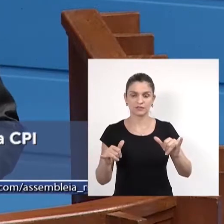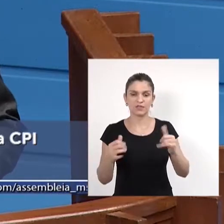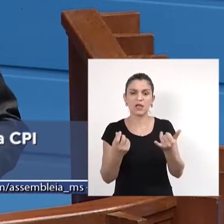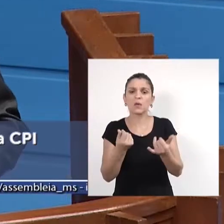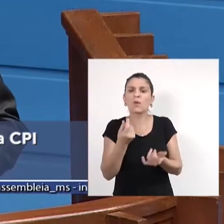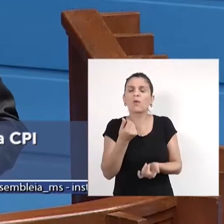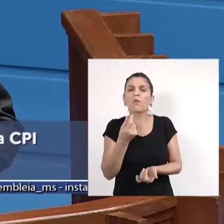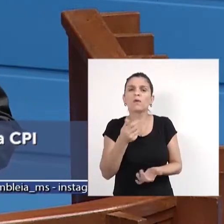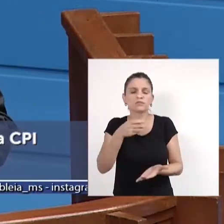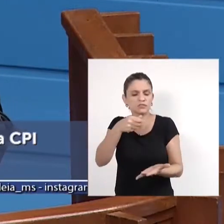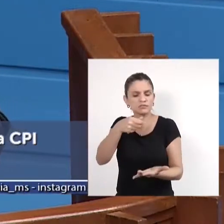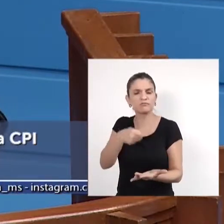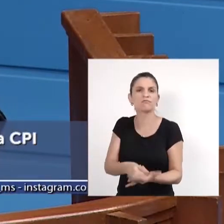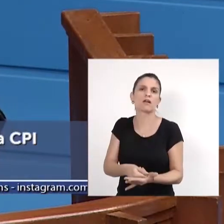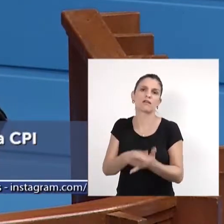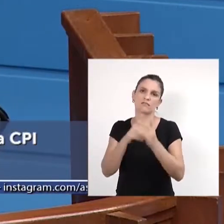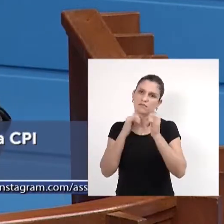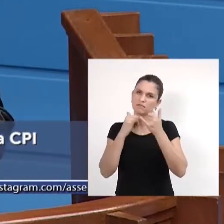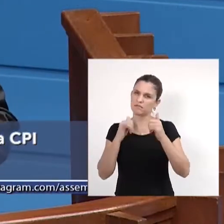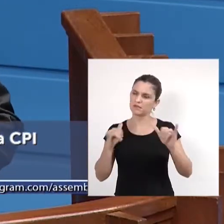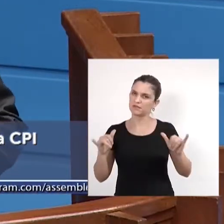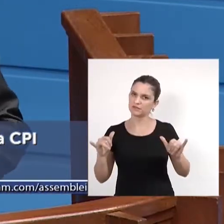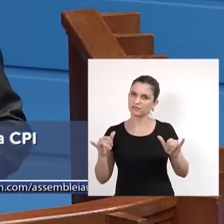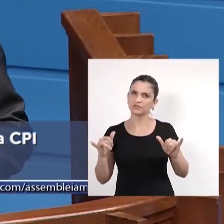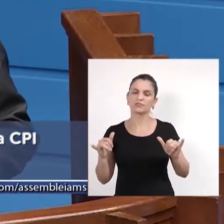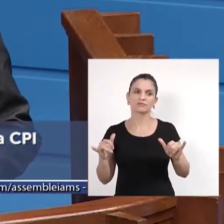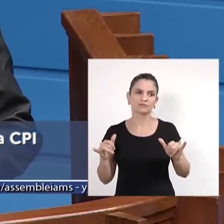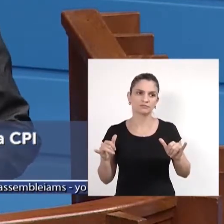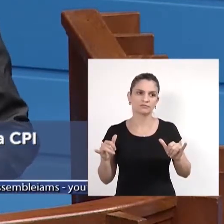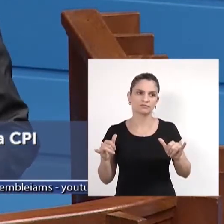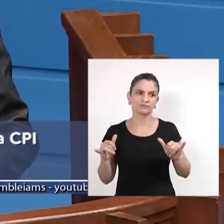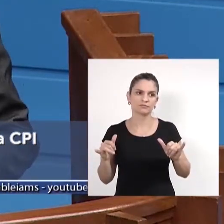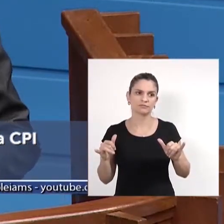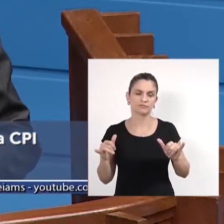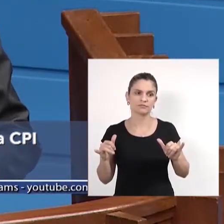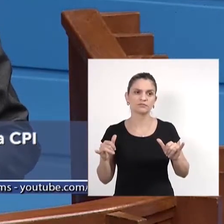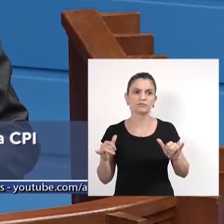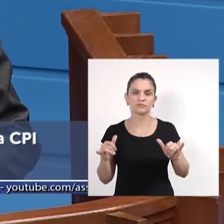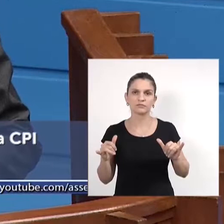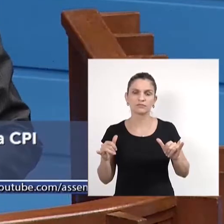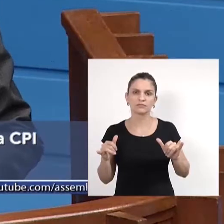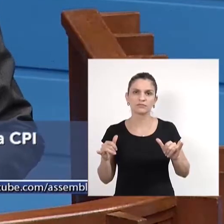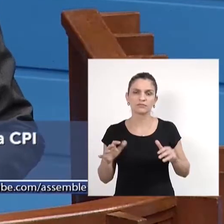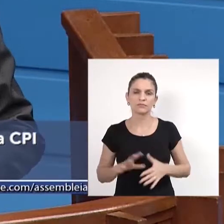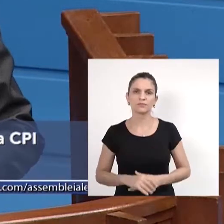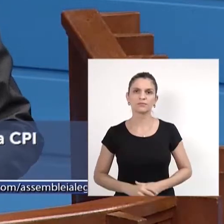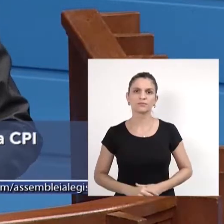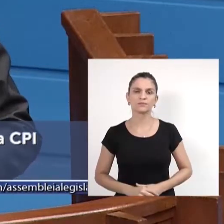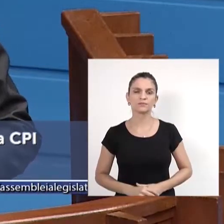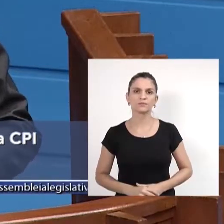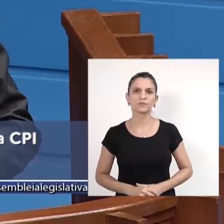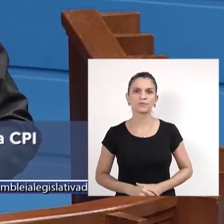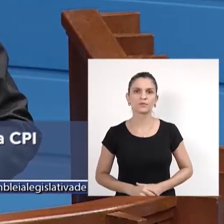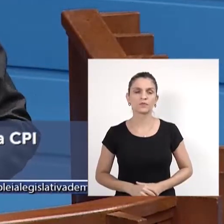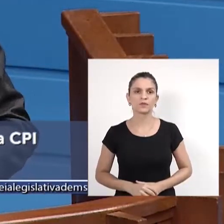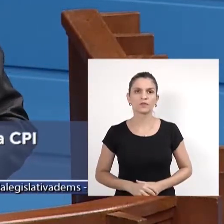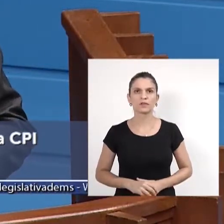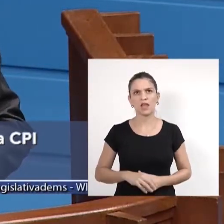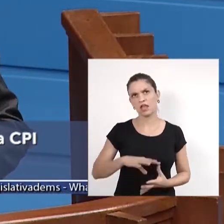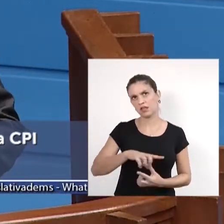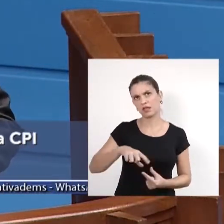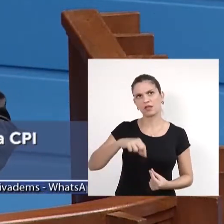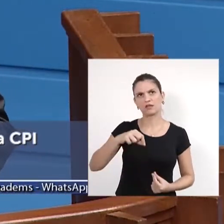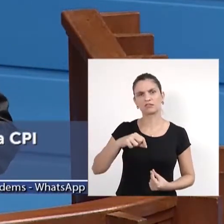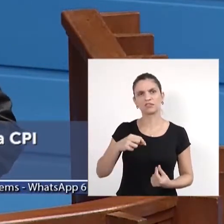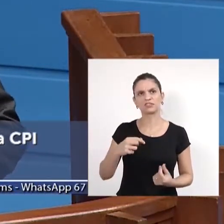energia. Um outro fato que só é praticado pela Energisa, pelo que eu sei. Você só pode